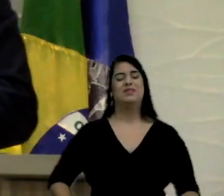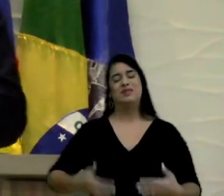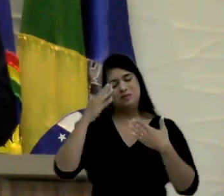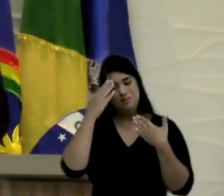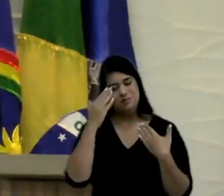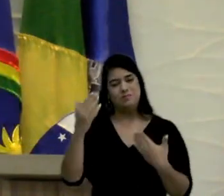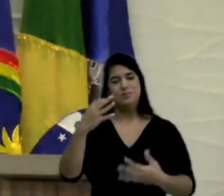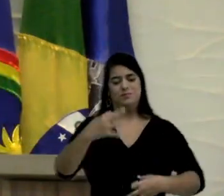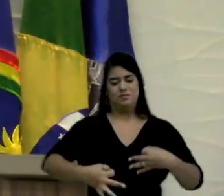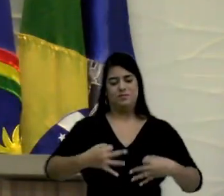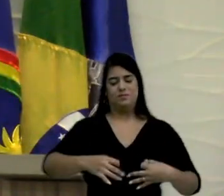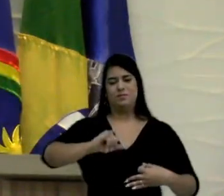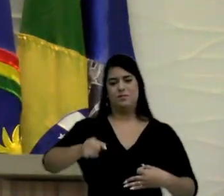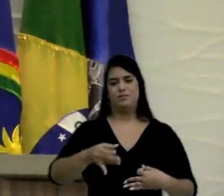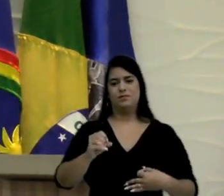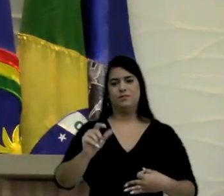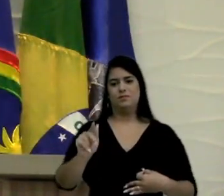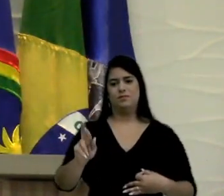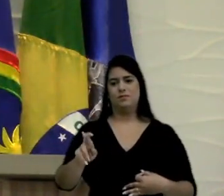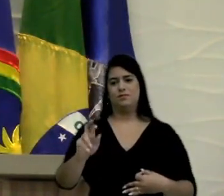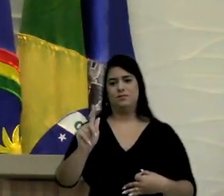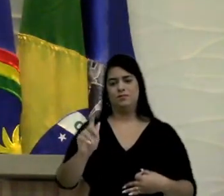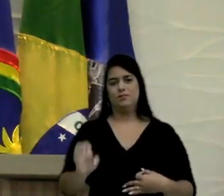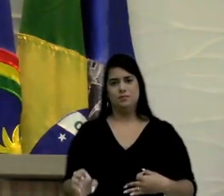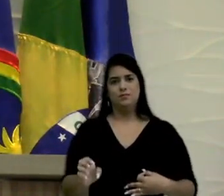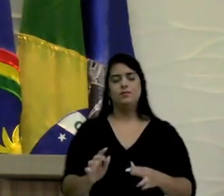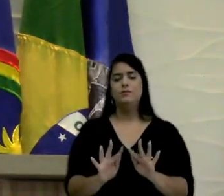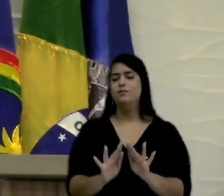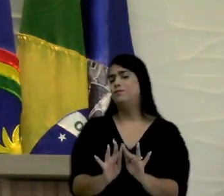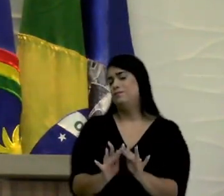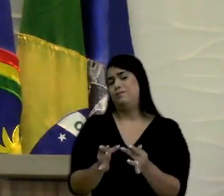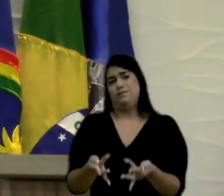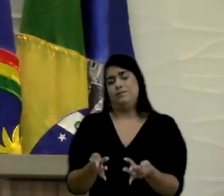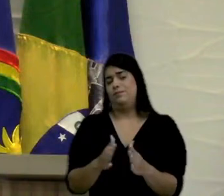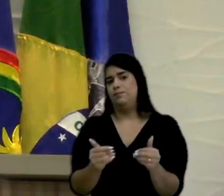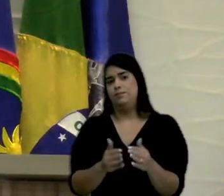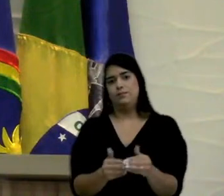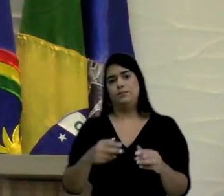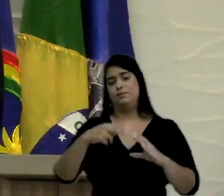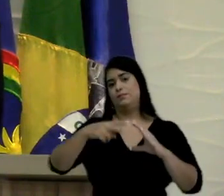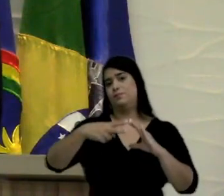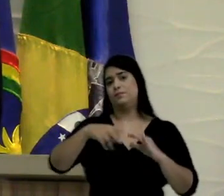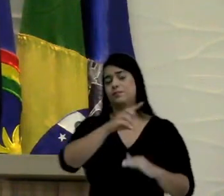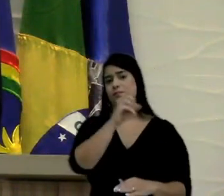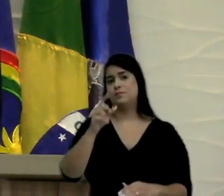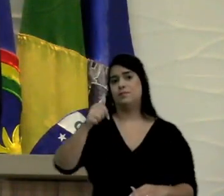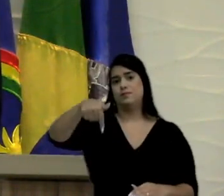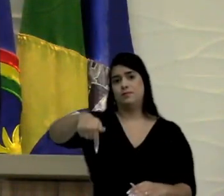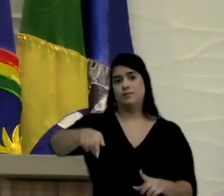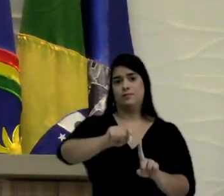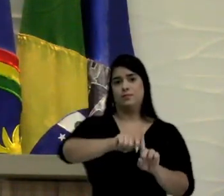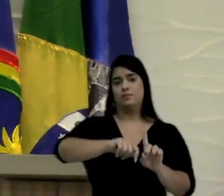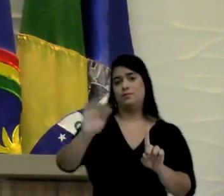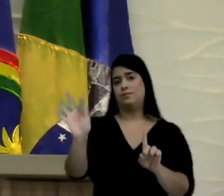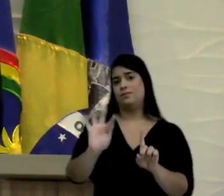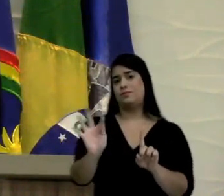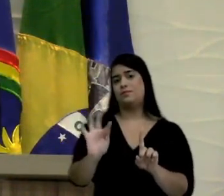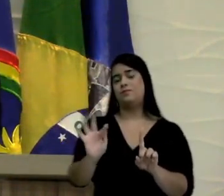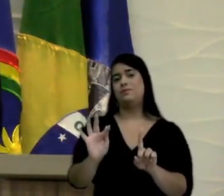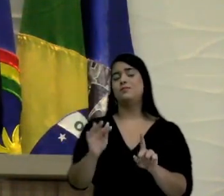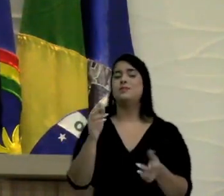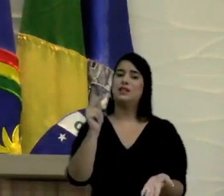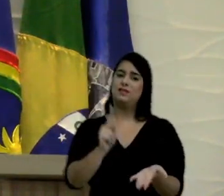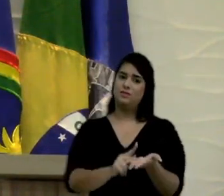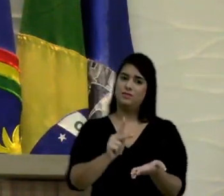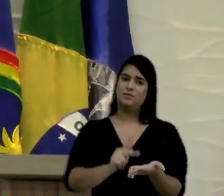Jorge por ter ouvido a nossa demanda um simples requerimento aqui na casa que eu fiz no dia 7 de Fevereiro né está aí de Fato